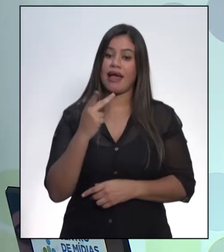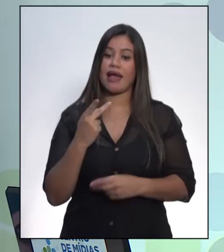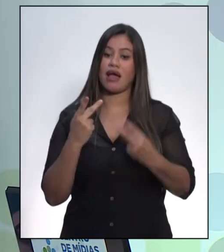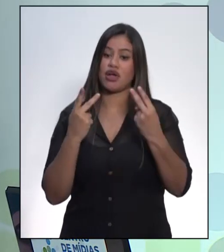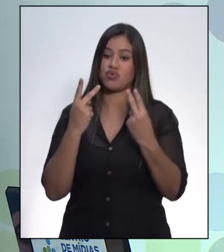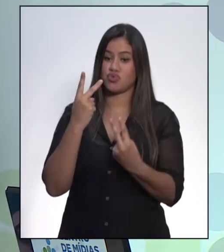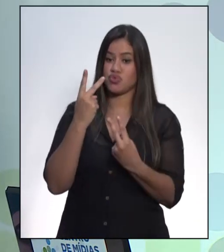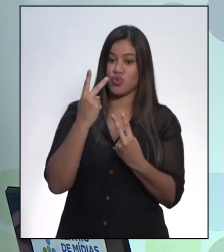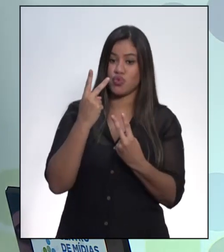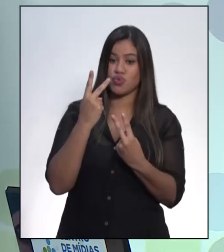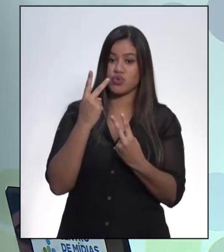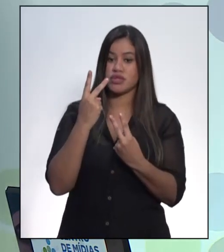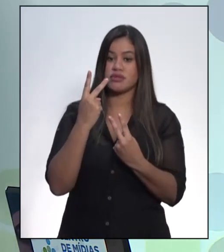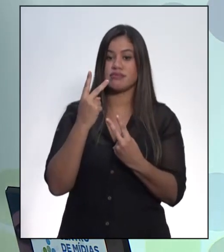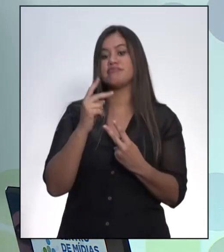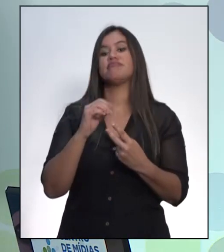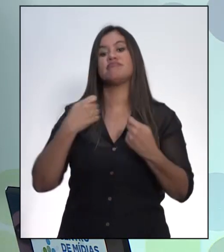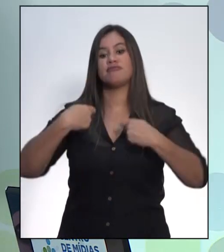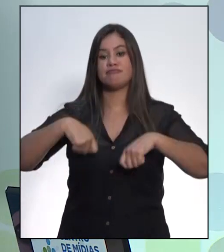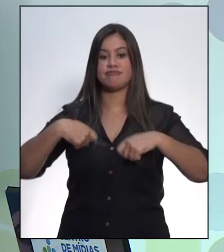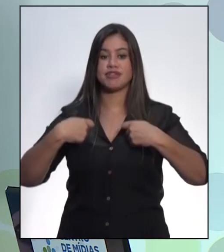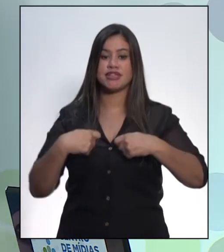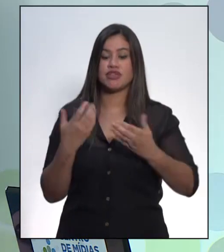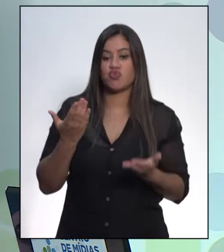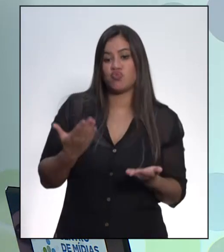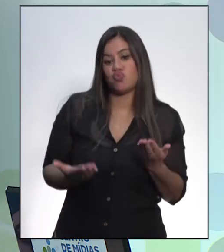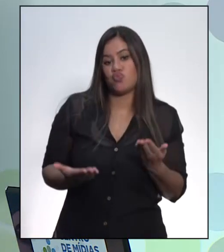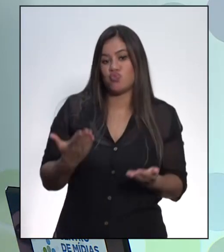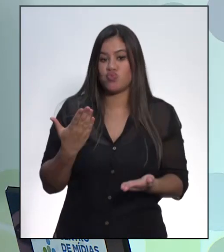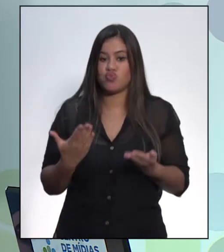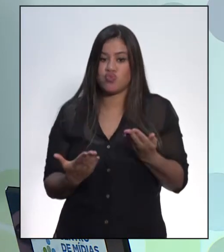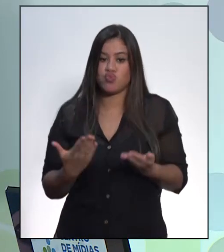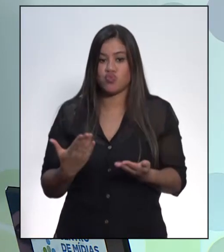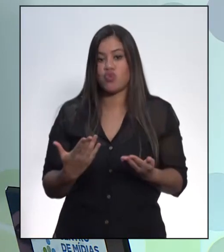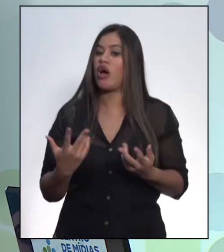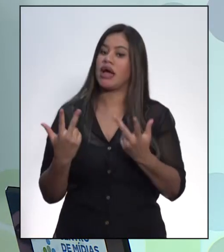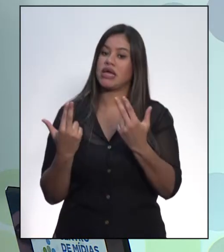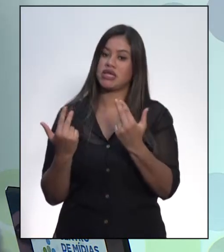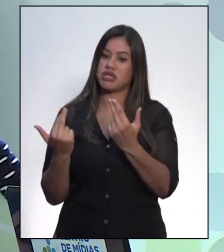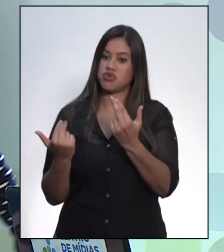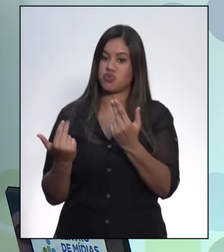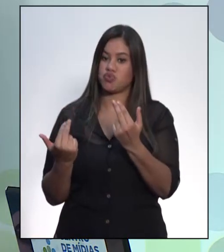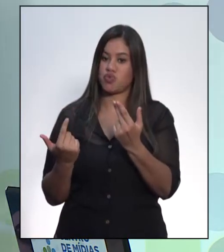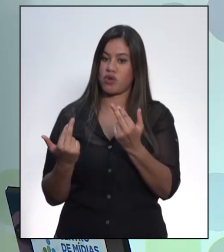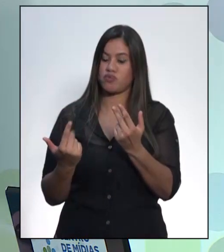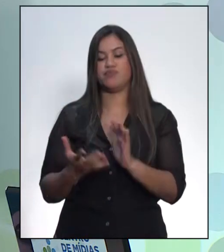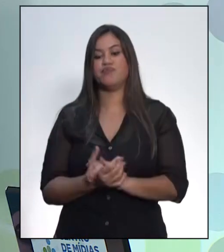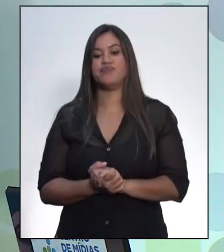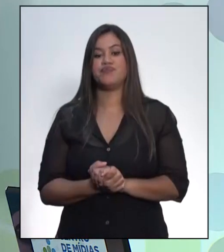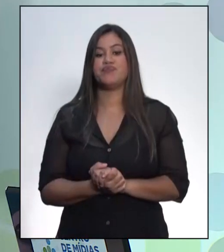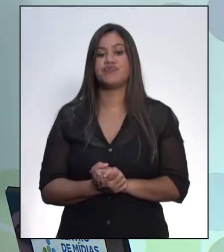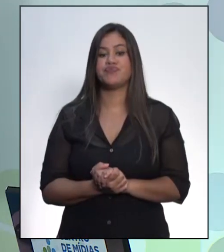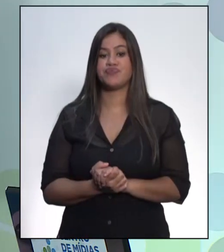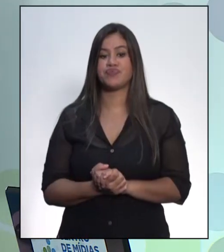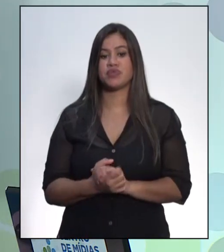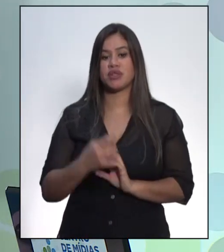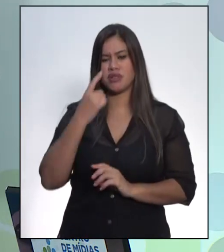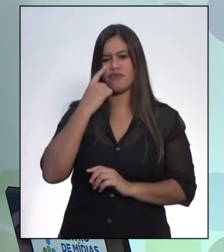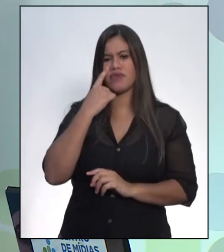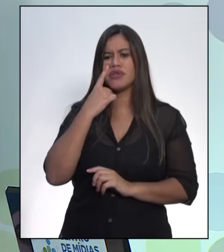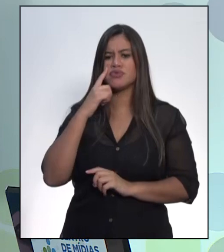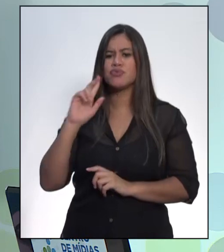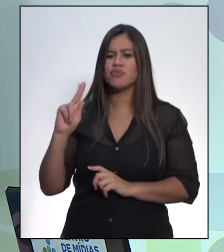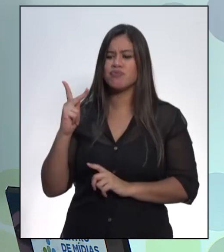o balanceamento agora para também deixar esse meu hidrogênio na mesma quantidade. Aqui aparece o